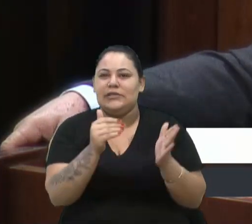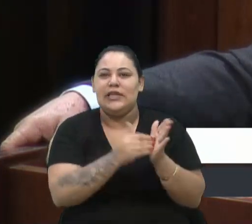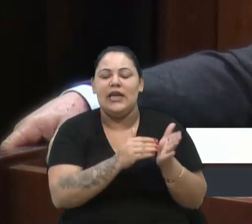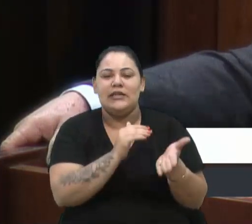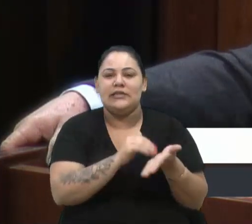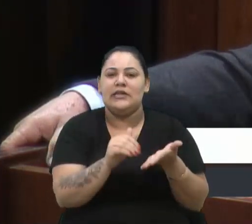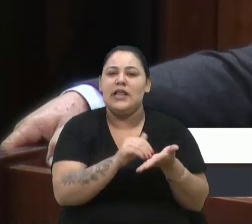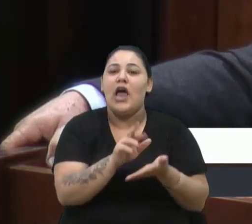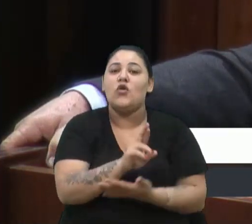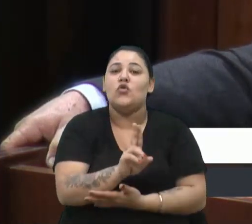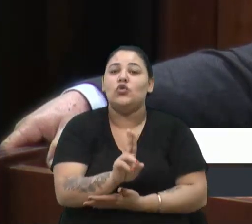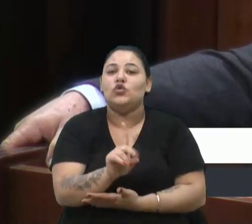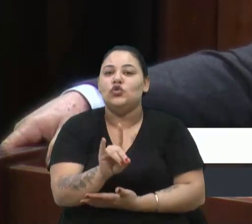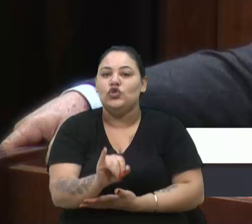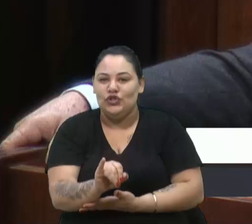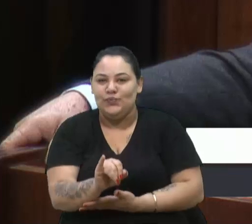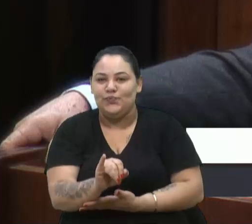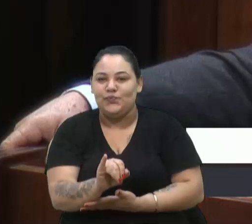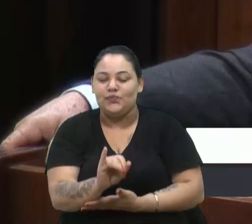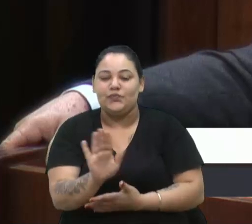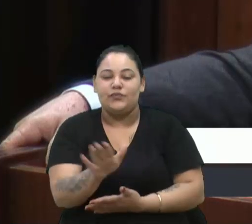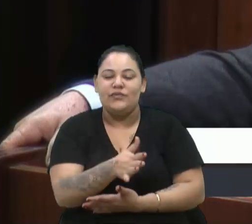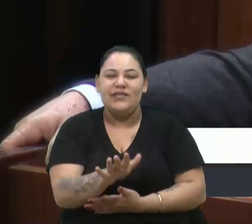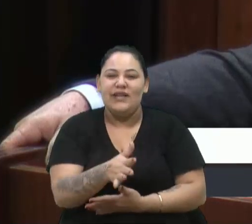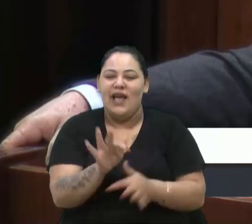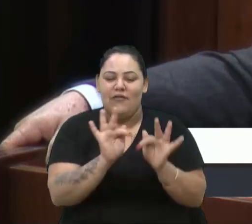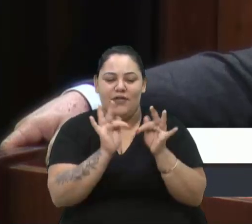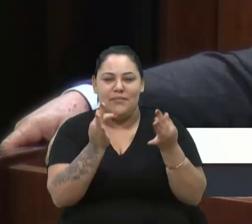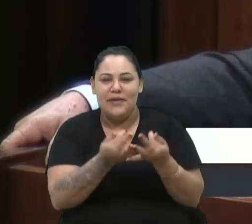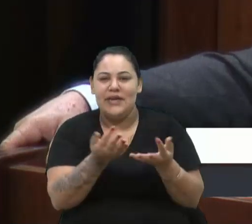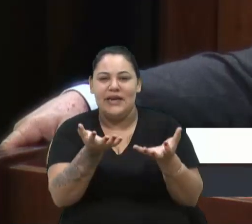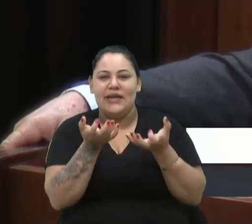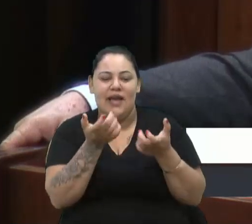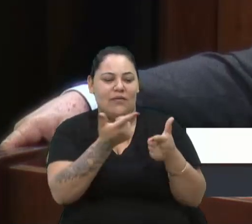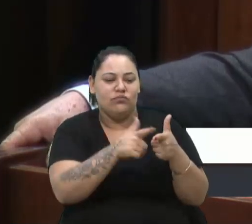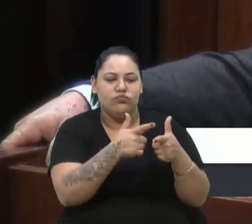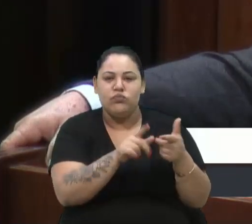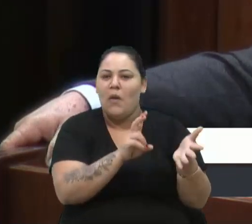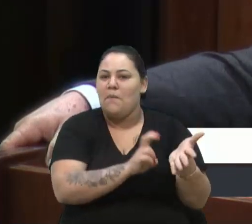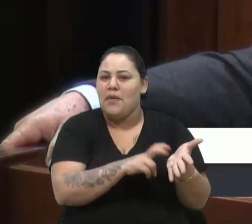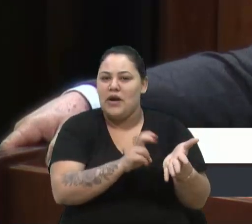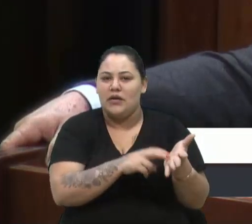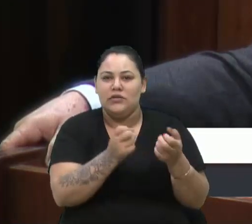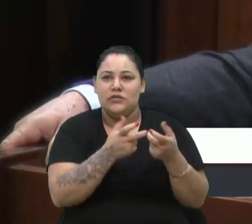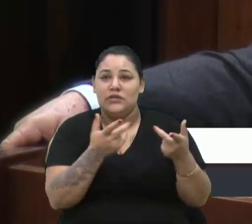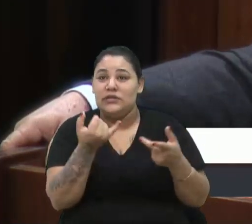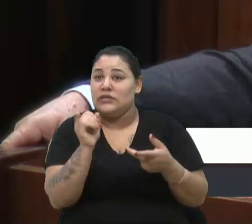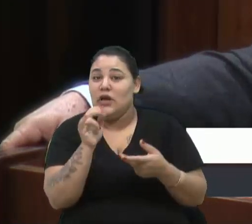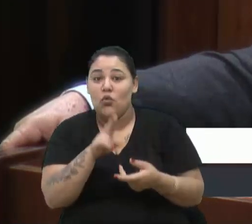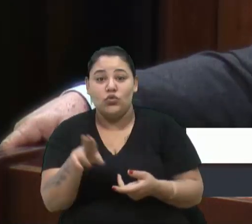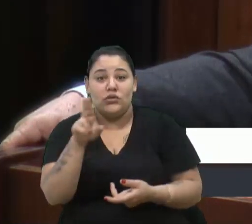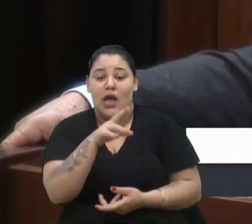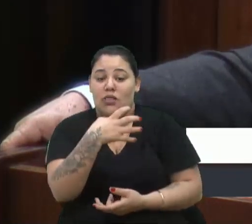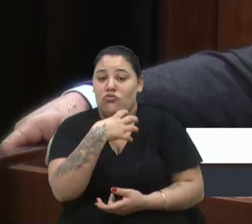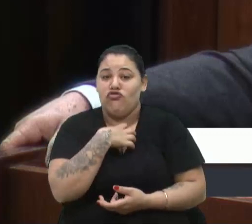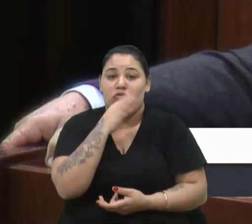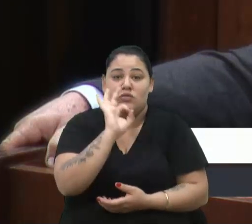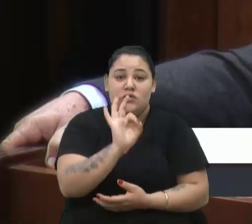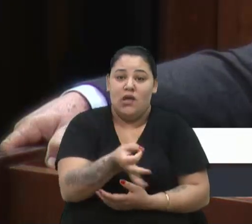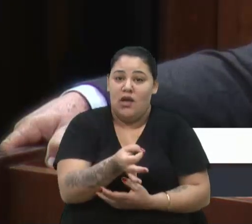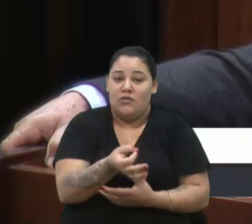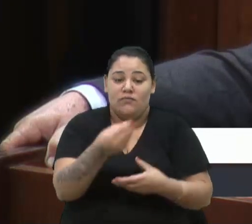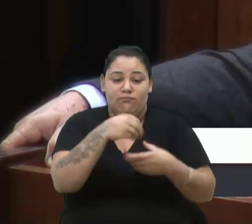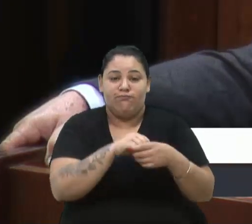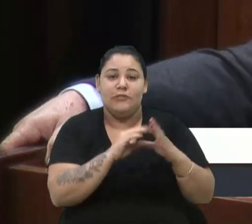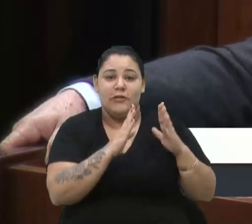e muitas vezes quando uma família busca um financiamento você não aplicar o corretamente na sua propriedade